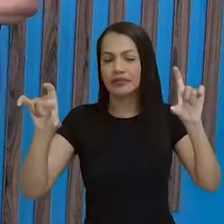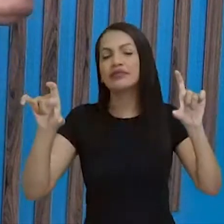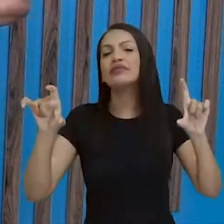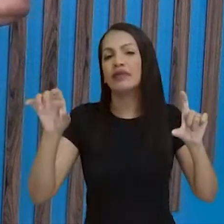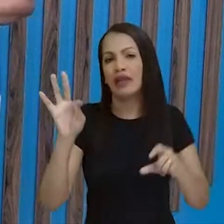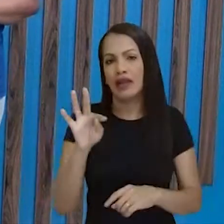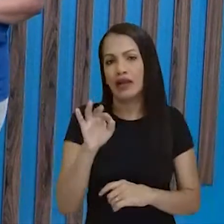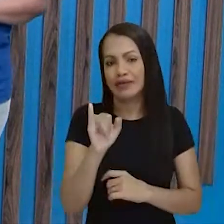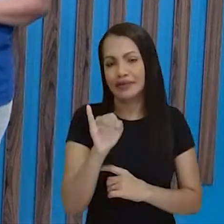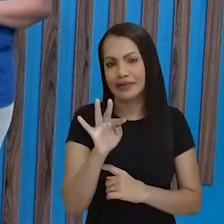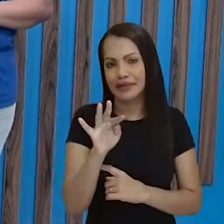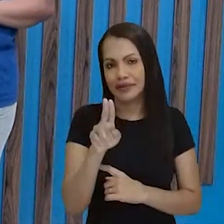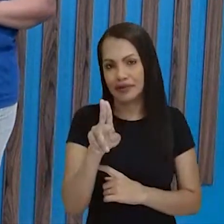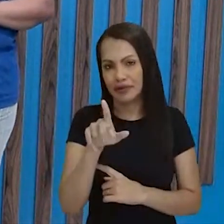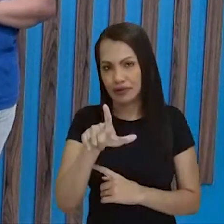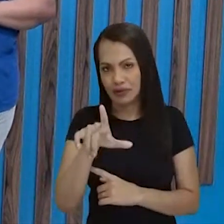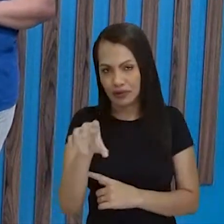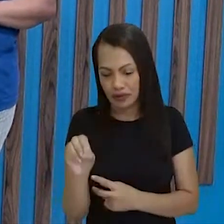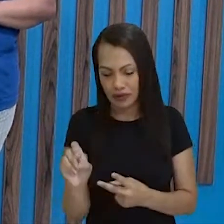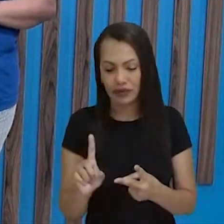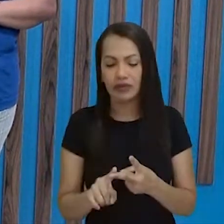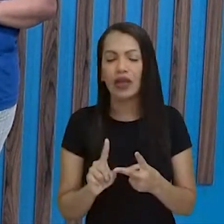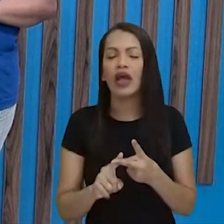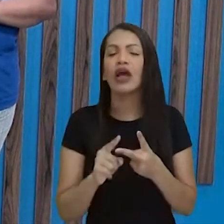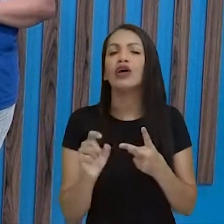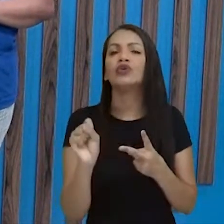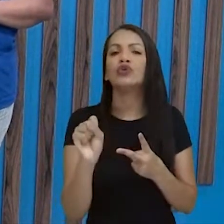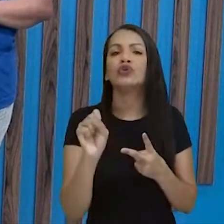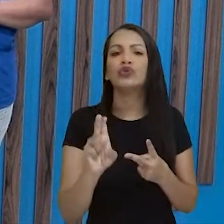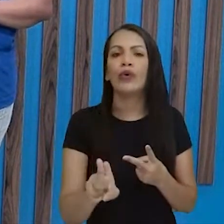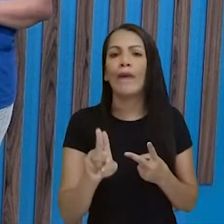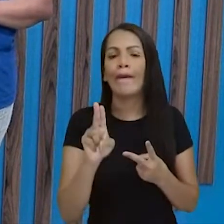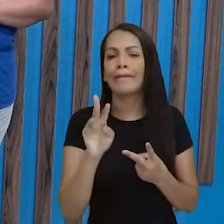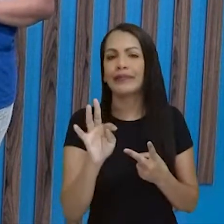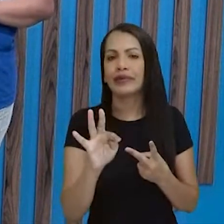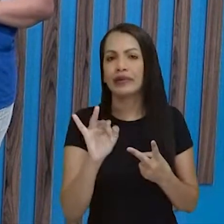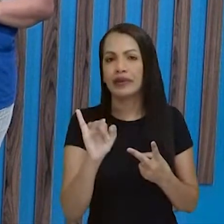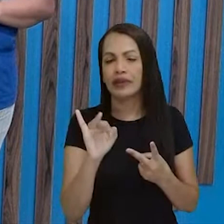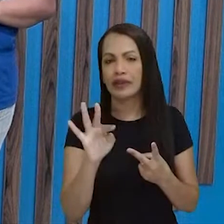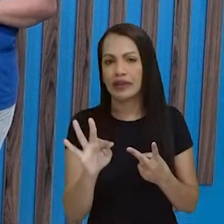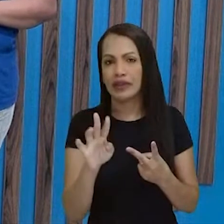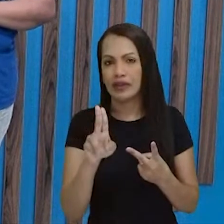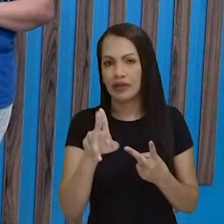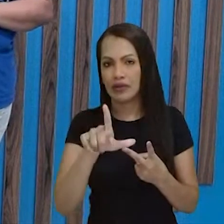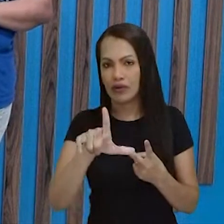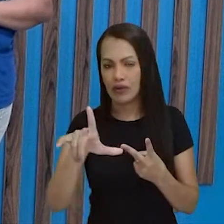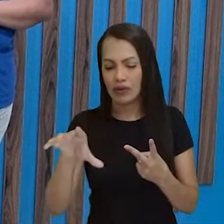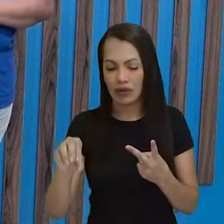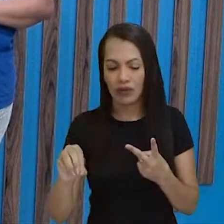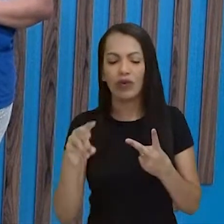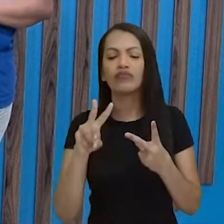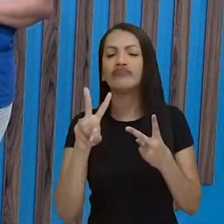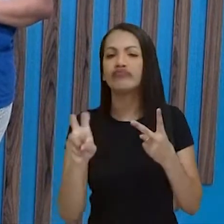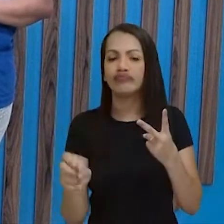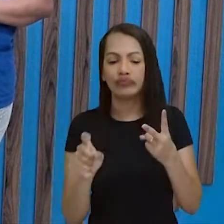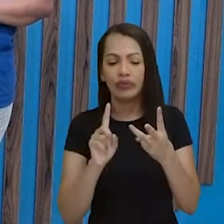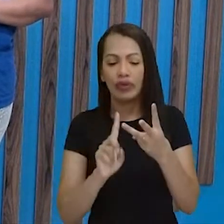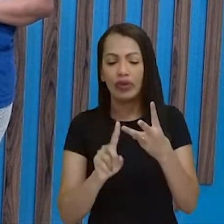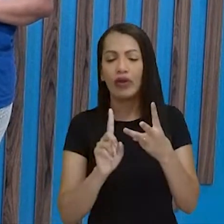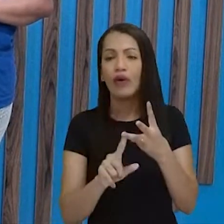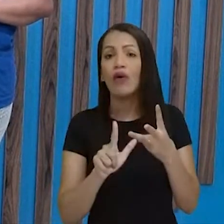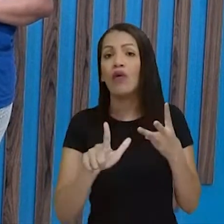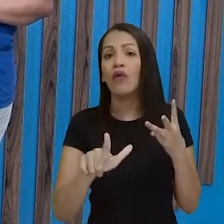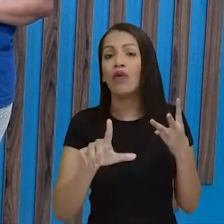ter ali uma chamadinha, que a gente pode chamar de subtítulo, e aí vem o líder, que é aquele resumo da